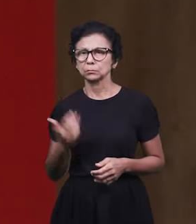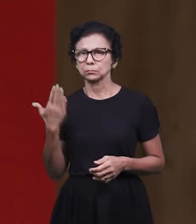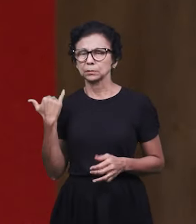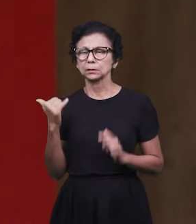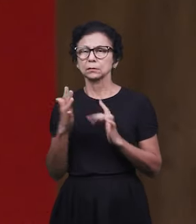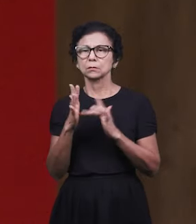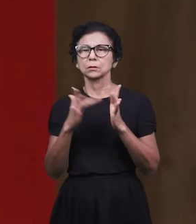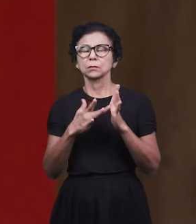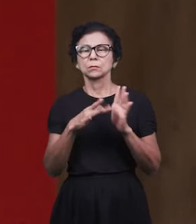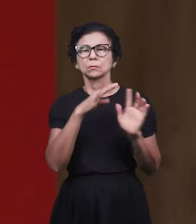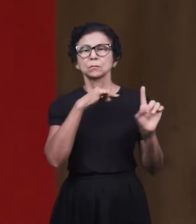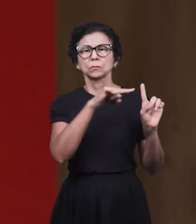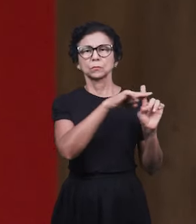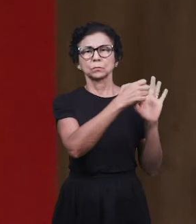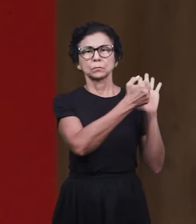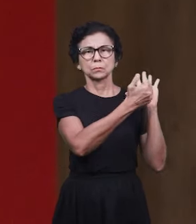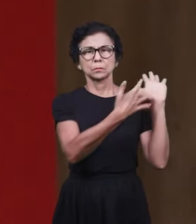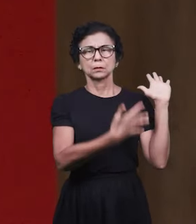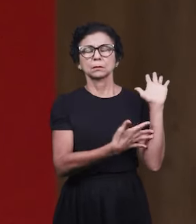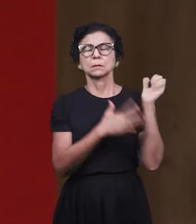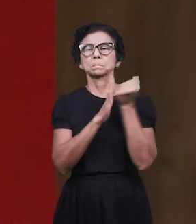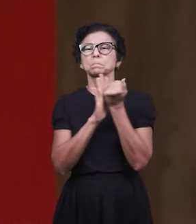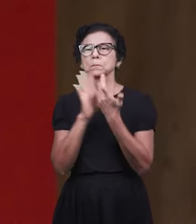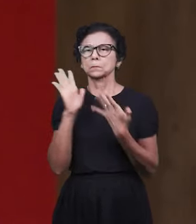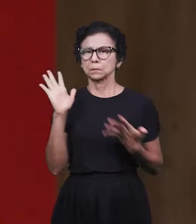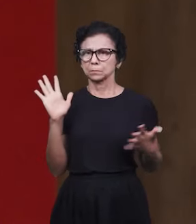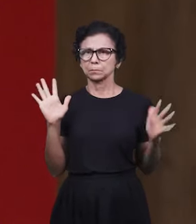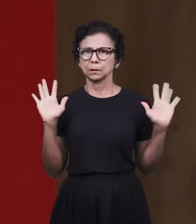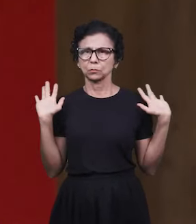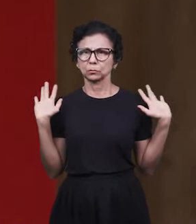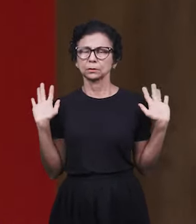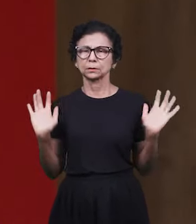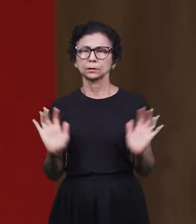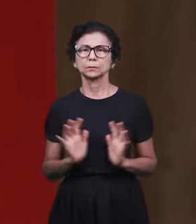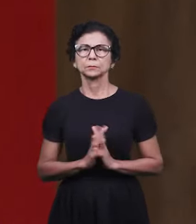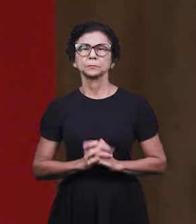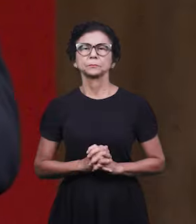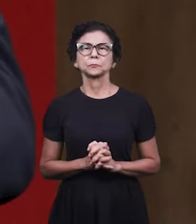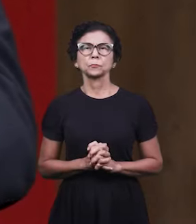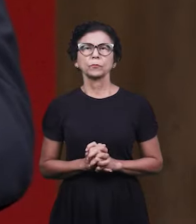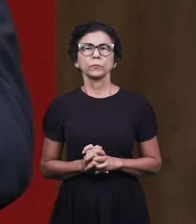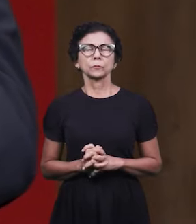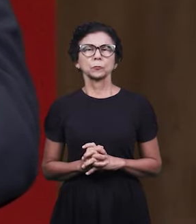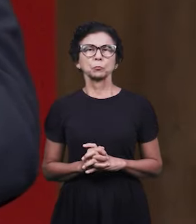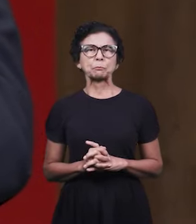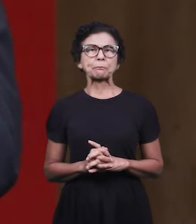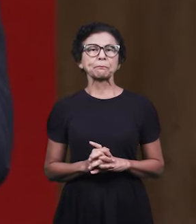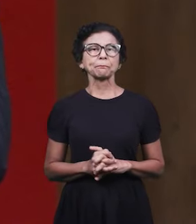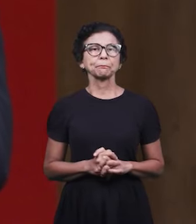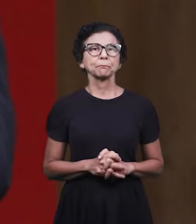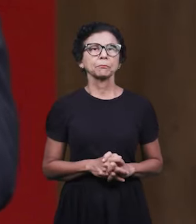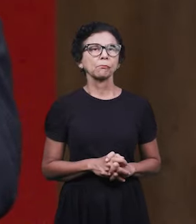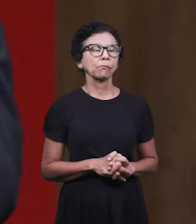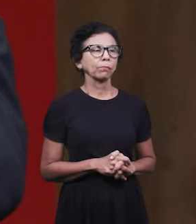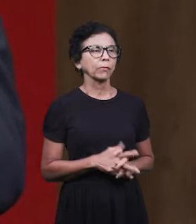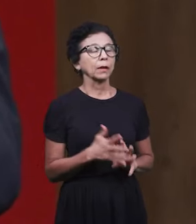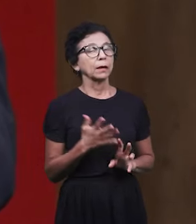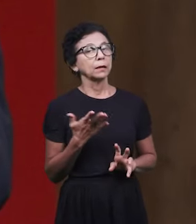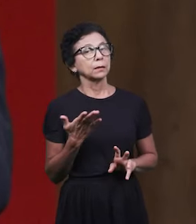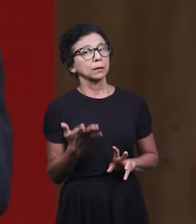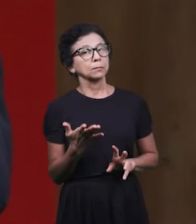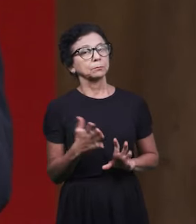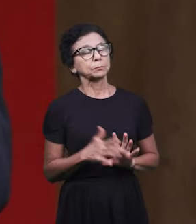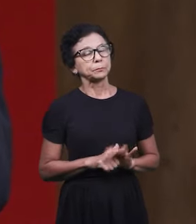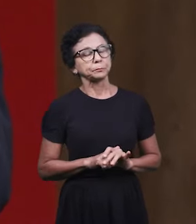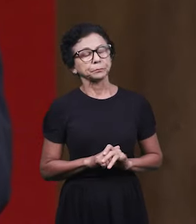seu Espírito, tal, sua vida. Isso é muito interessante. Mas olha só, nós